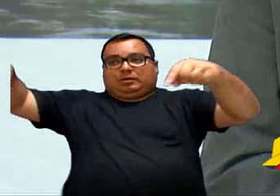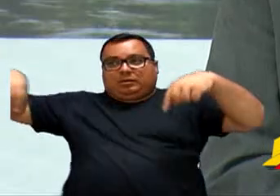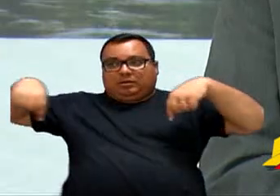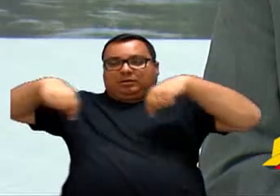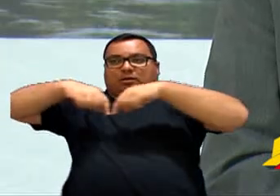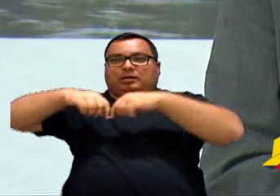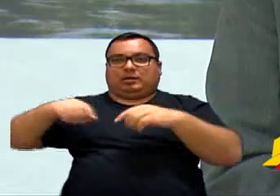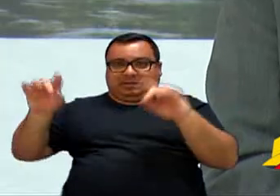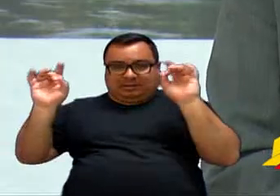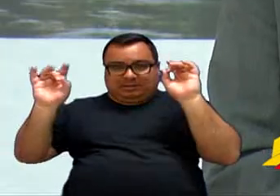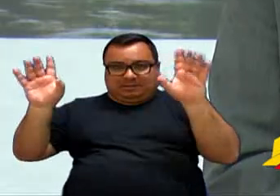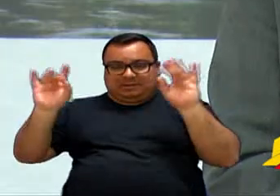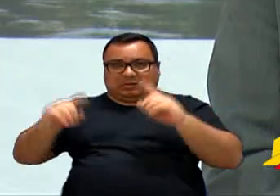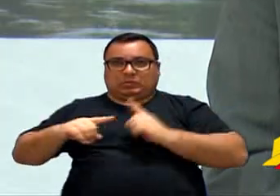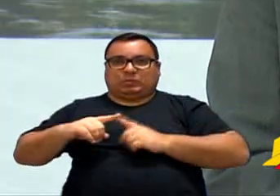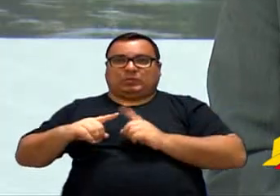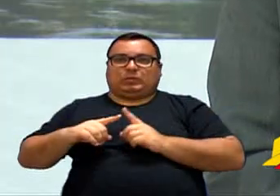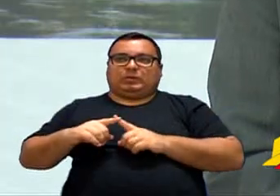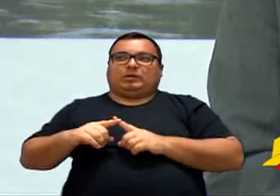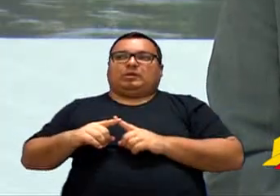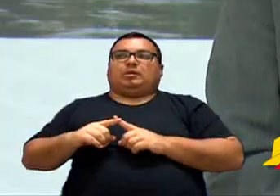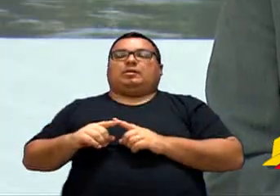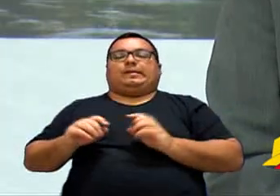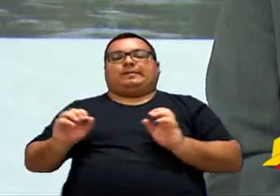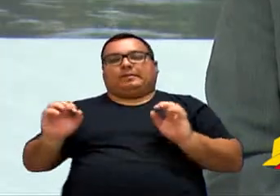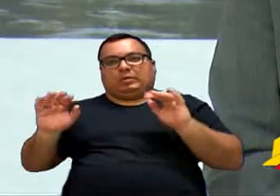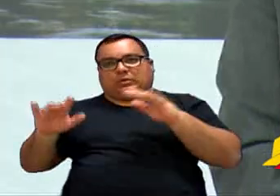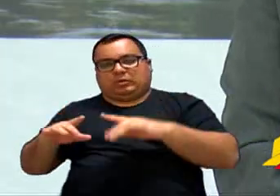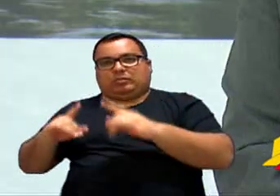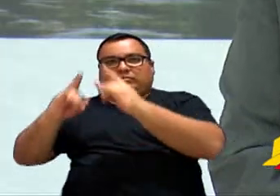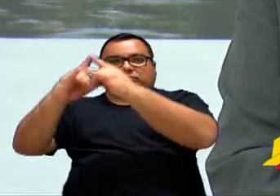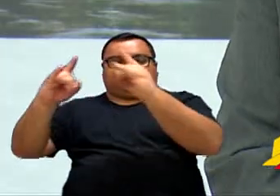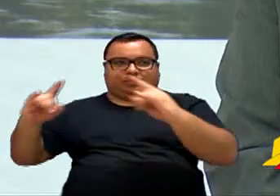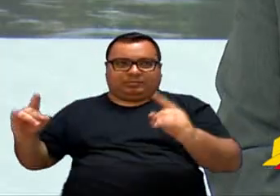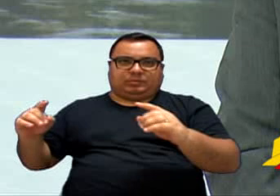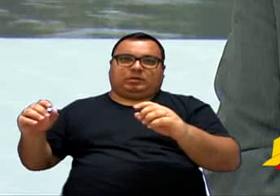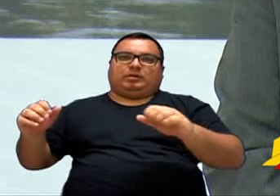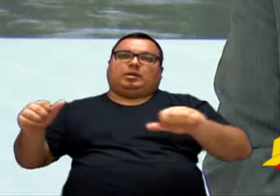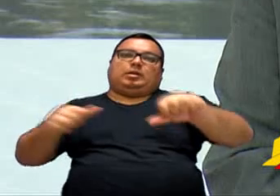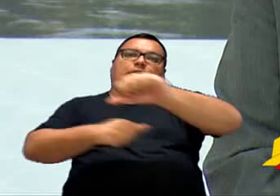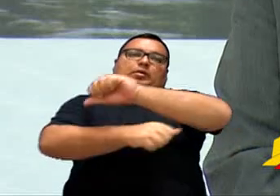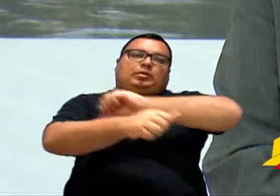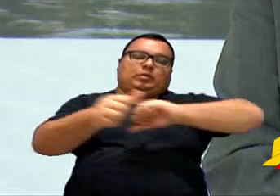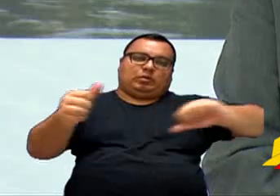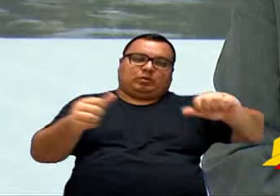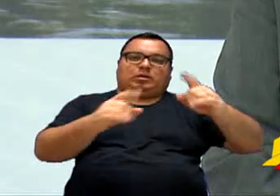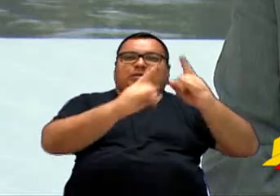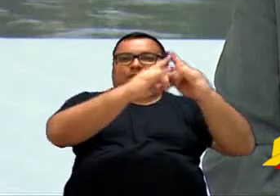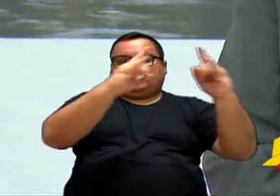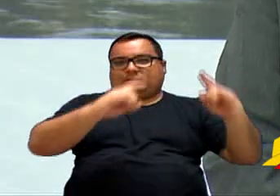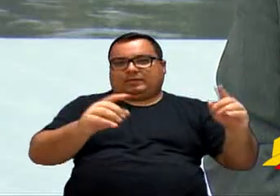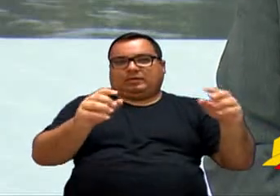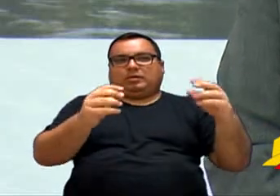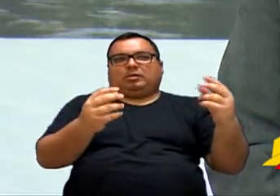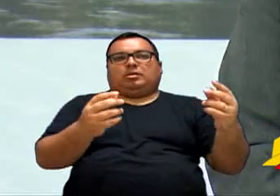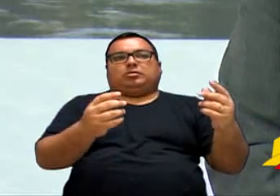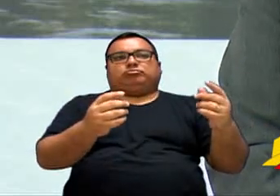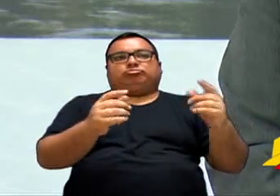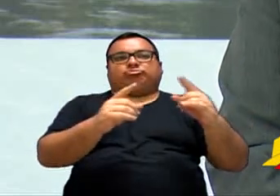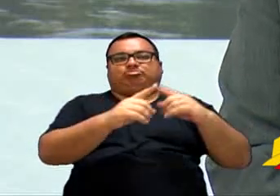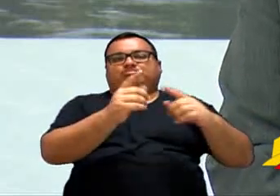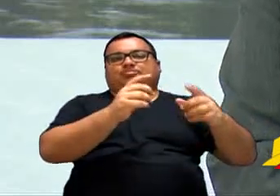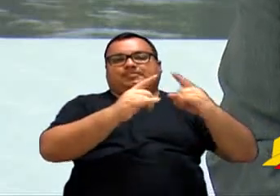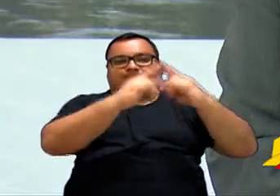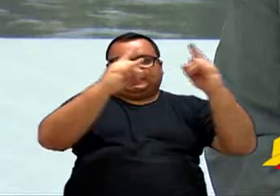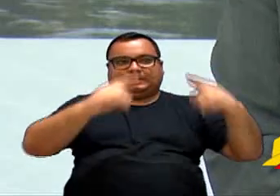especial interesse social para a regularização fundiária. Tira disso e passa para a Feira da Barganha como área dominial do